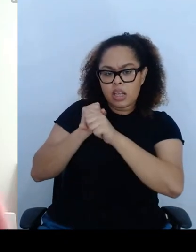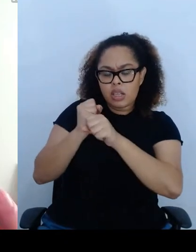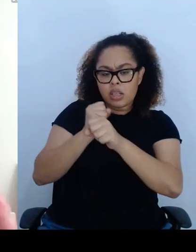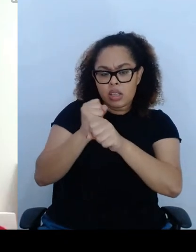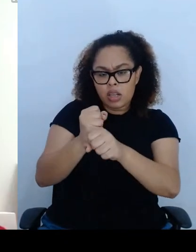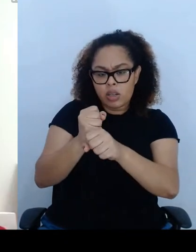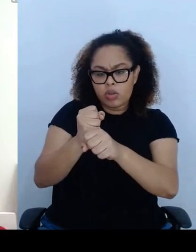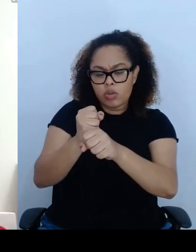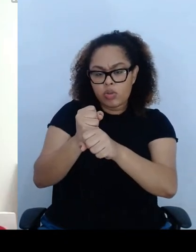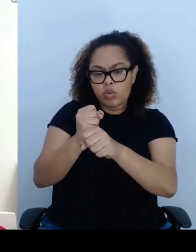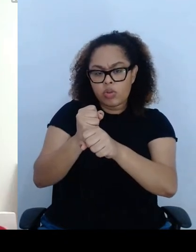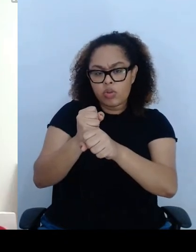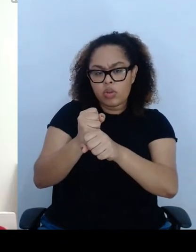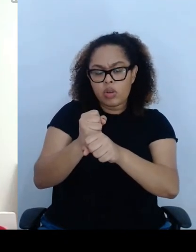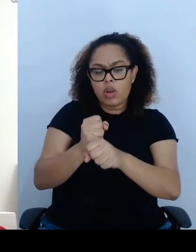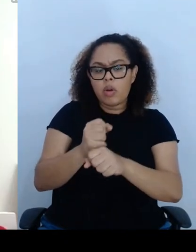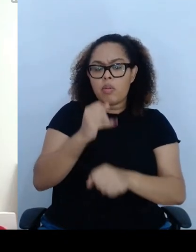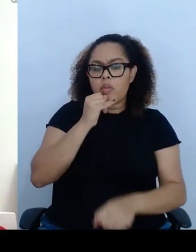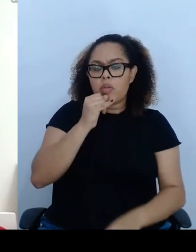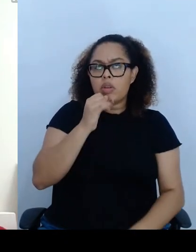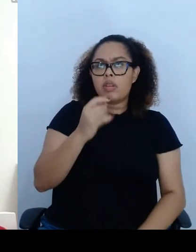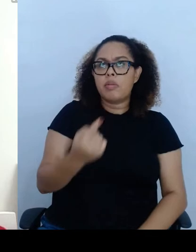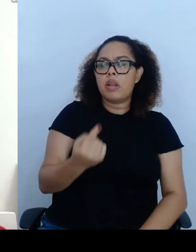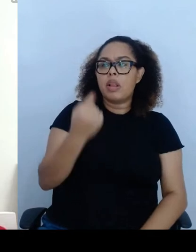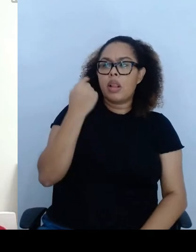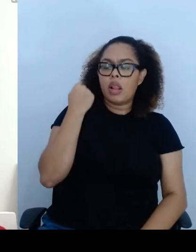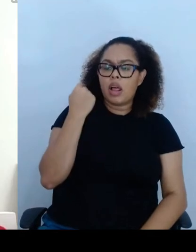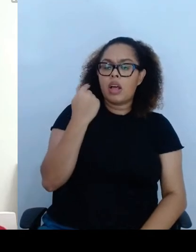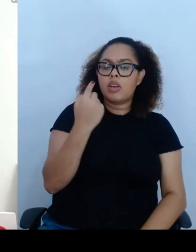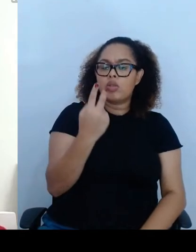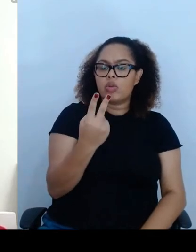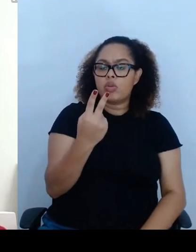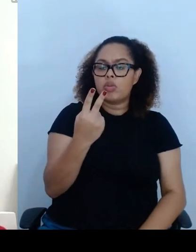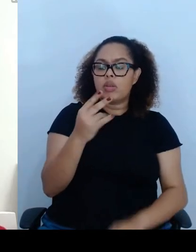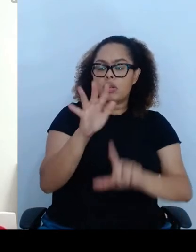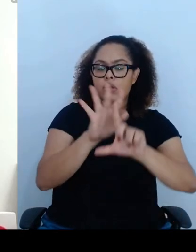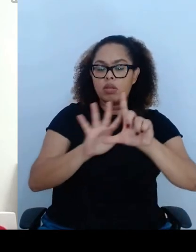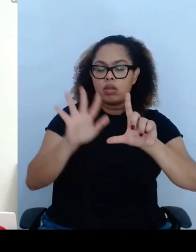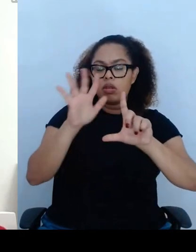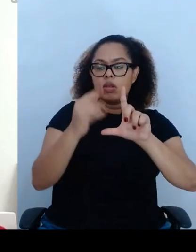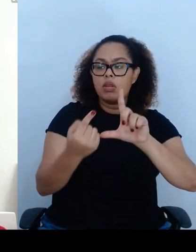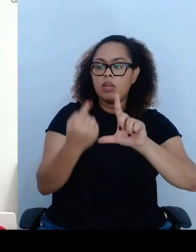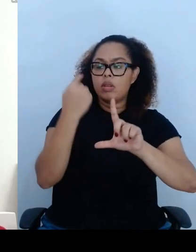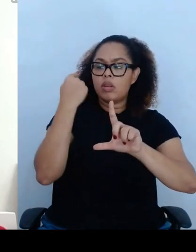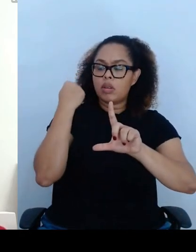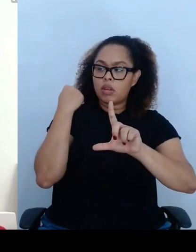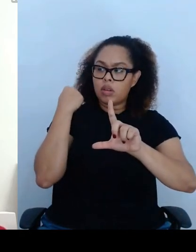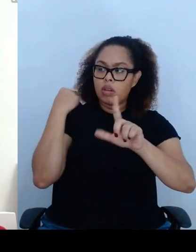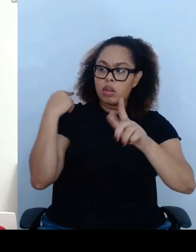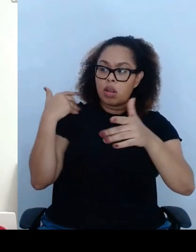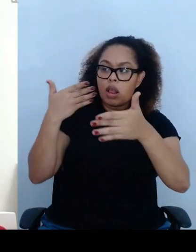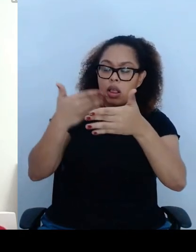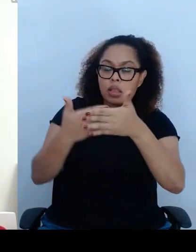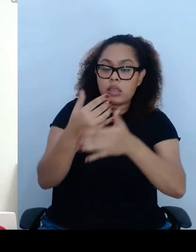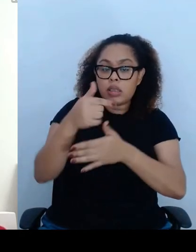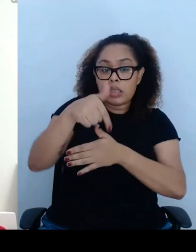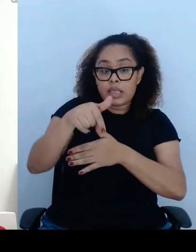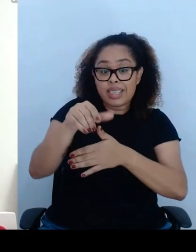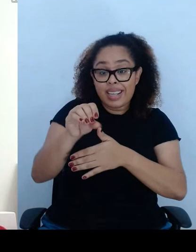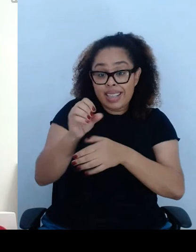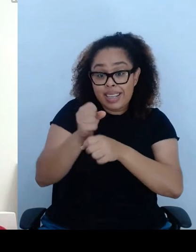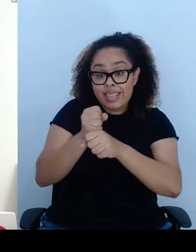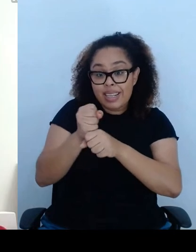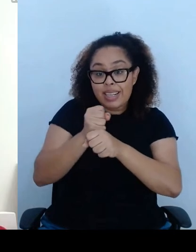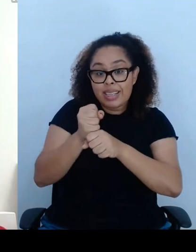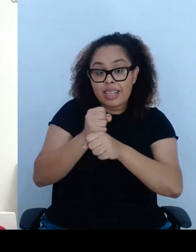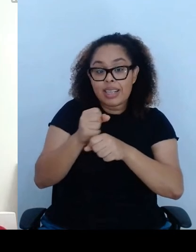ou duas figuras de 1953 estamos a 70 anos de distância tivemos a